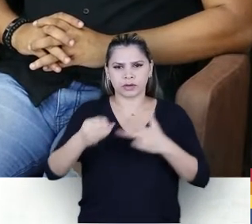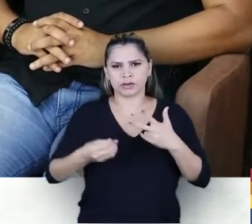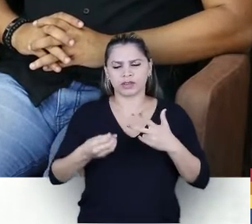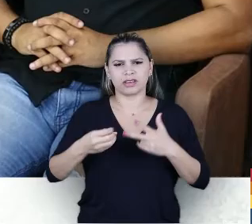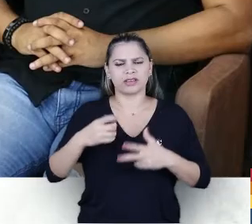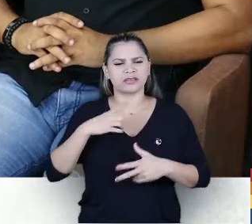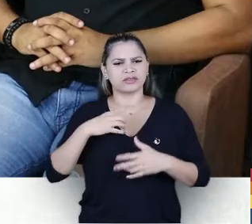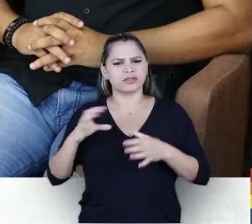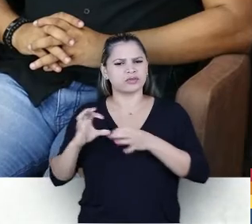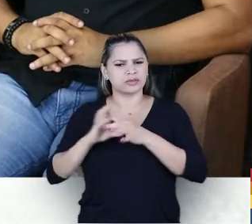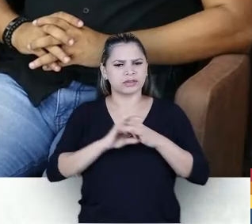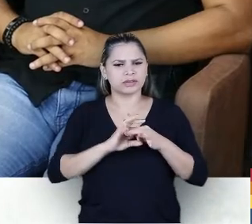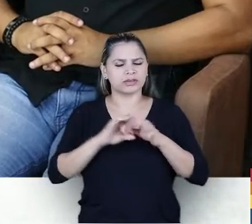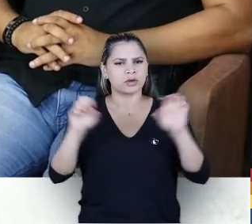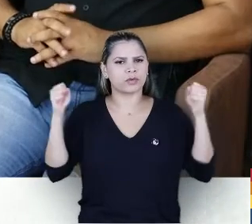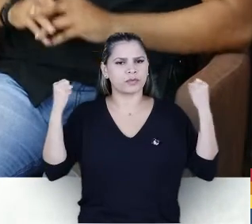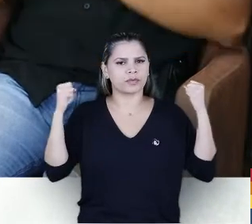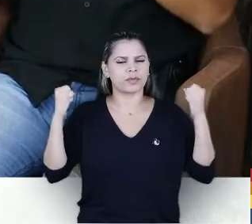lembro que eu